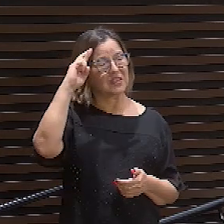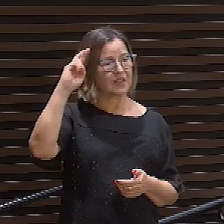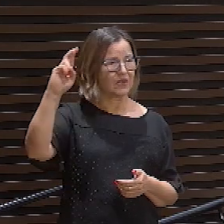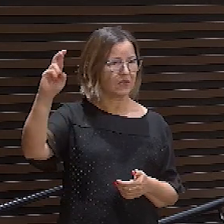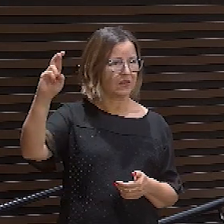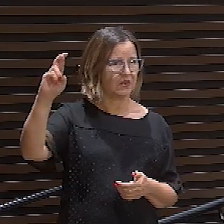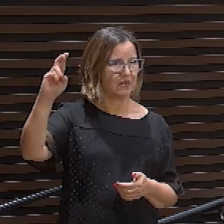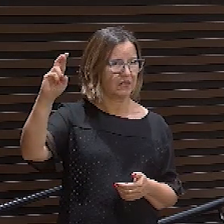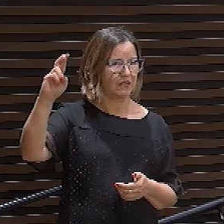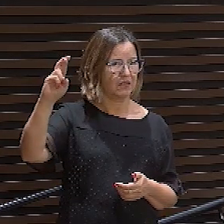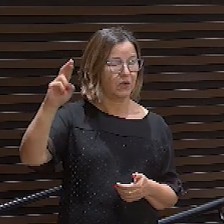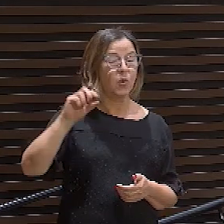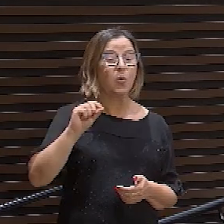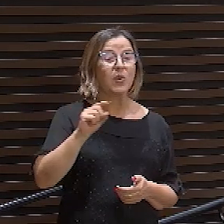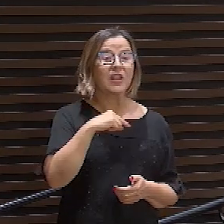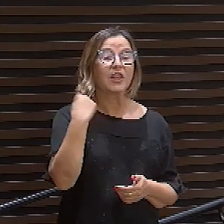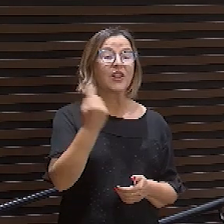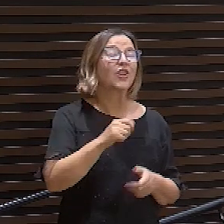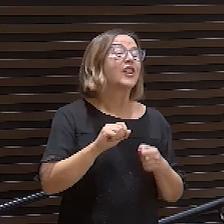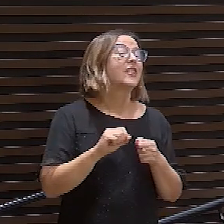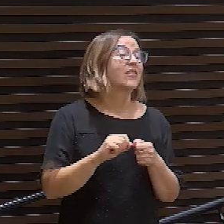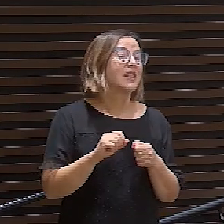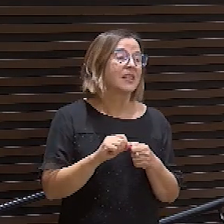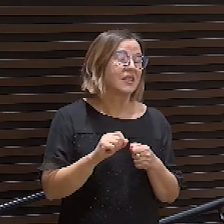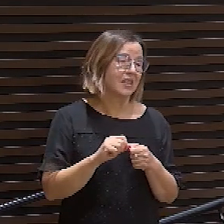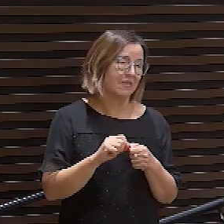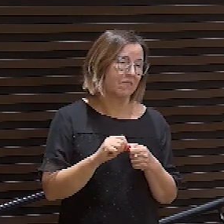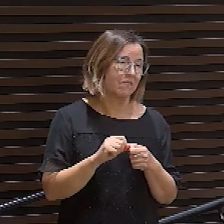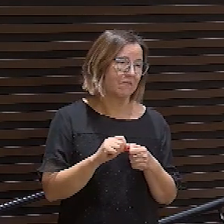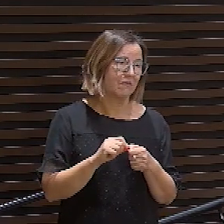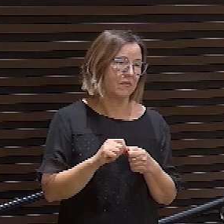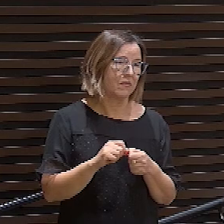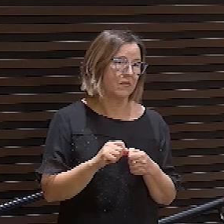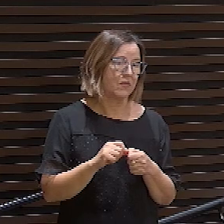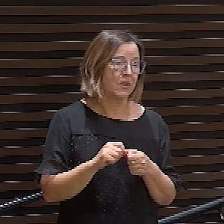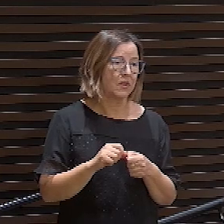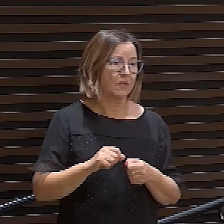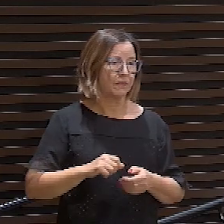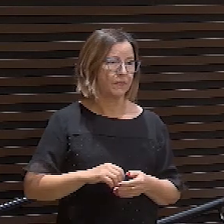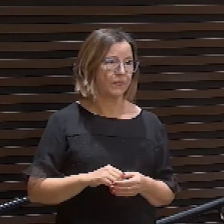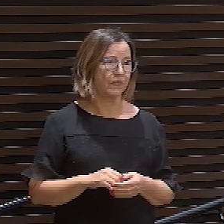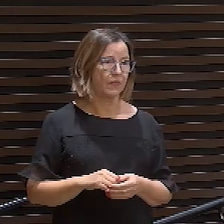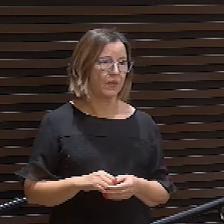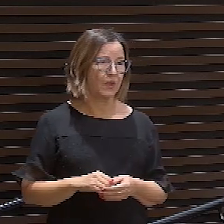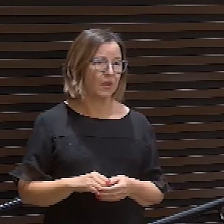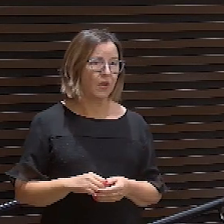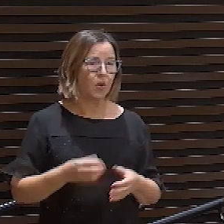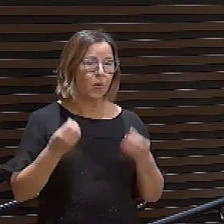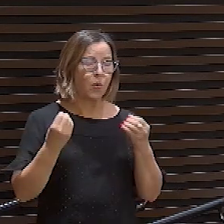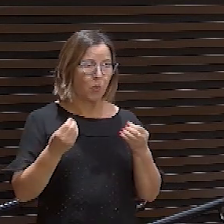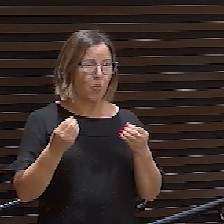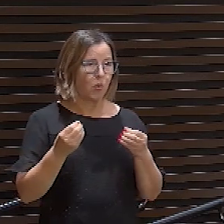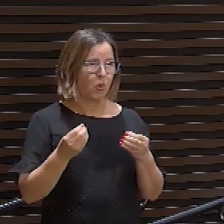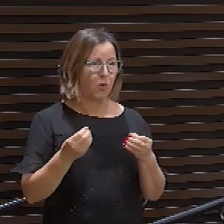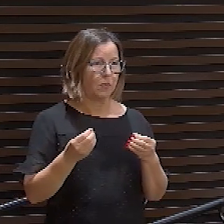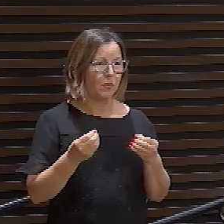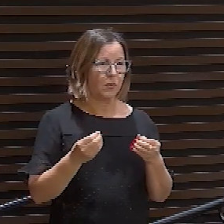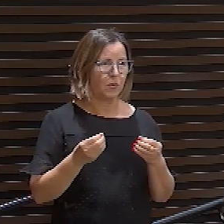como nós vamos fazer? Como nós vamos construir o altar da Tua comunhão em